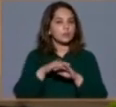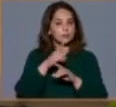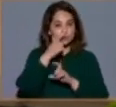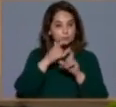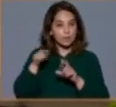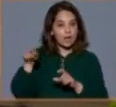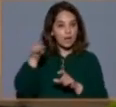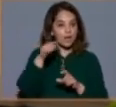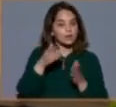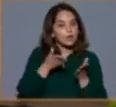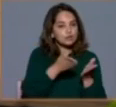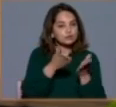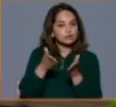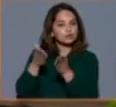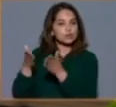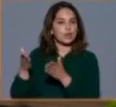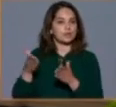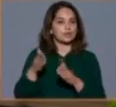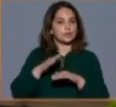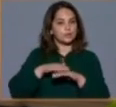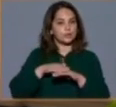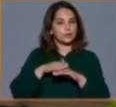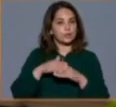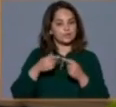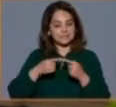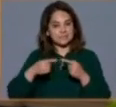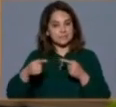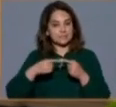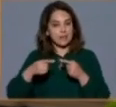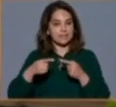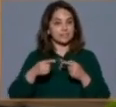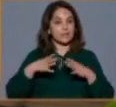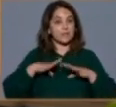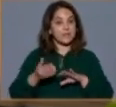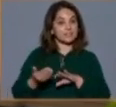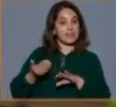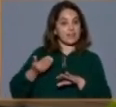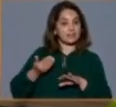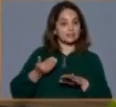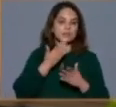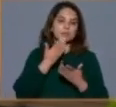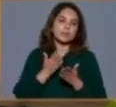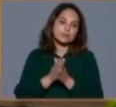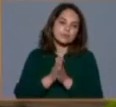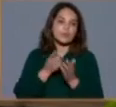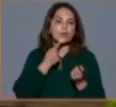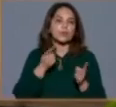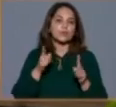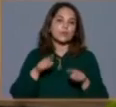possam continuar a ajudar. Antes de atravessarmos estas semanas de férias, pedimos de novo assim